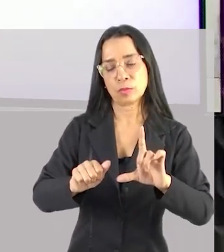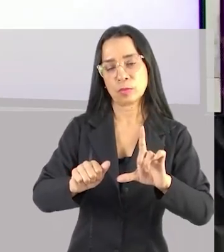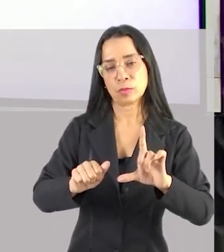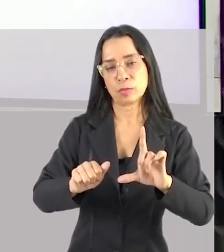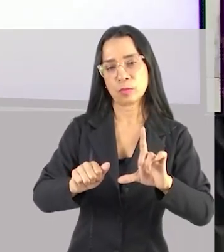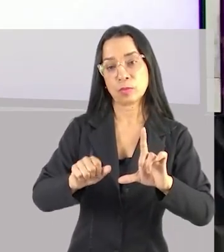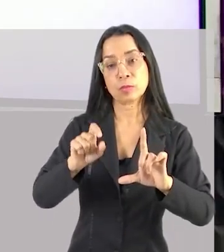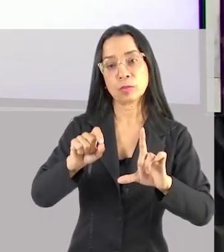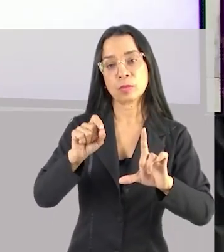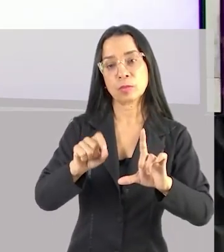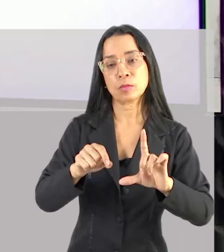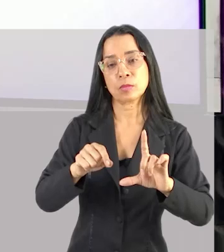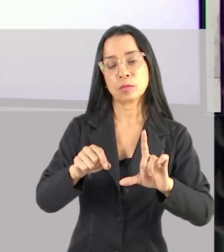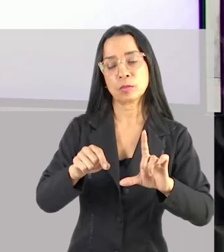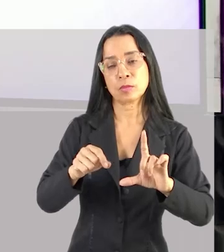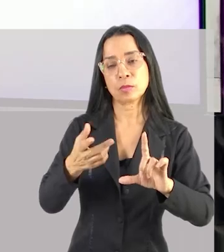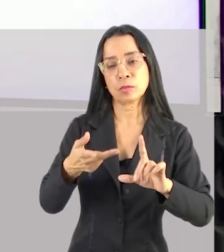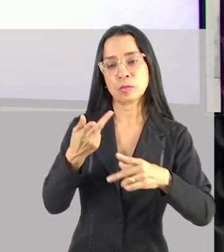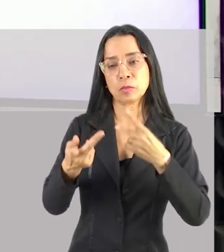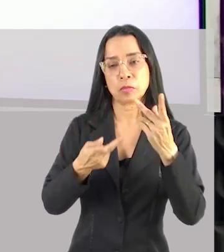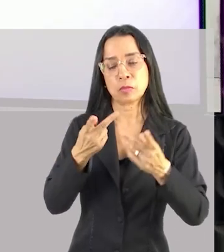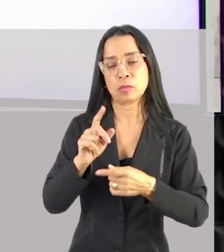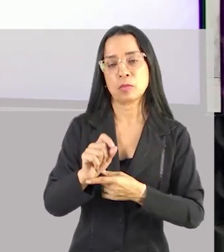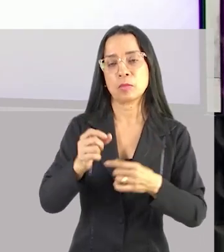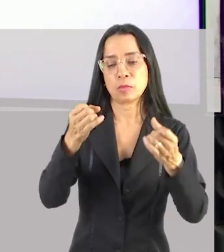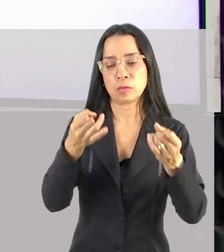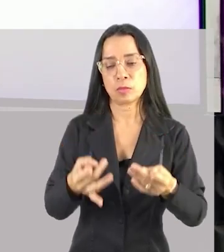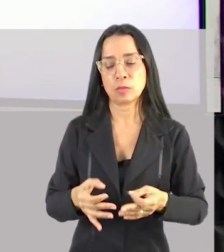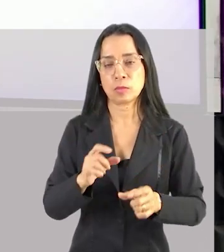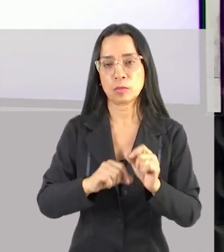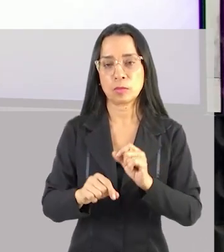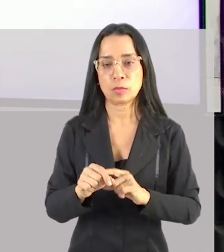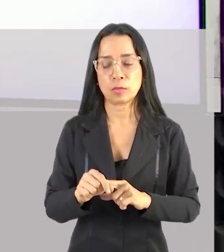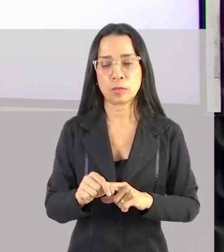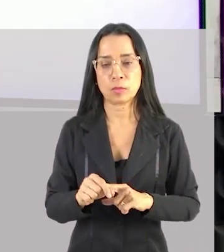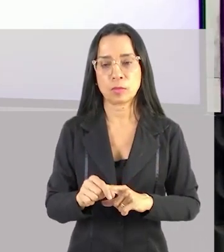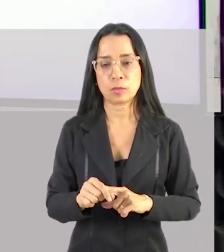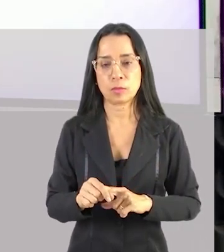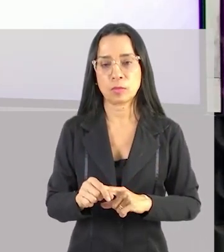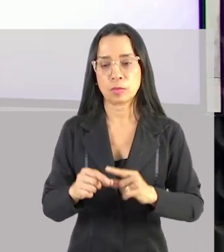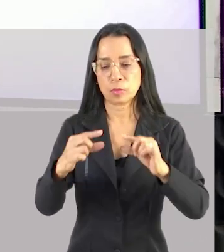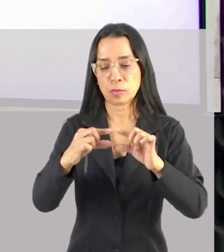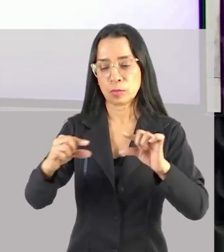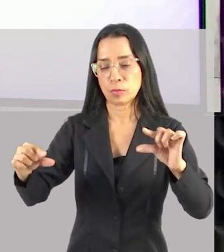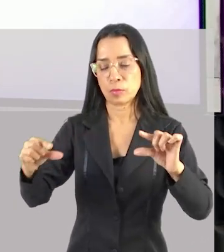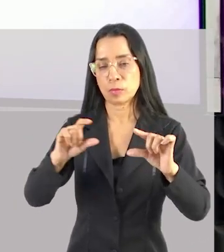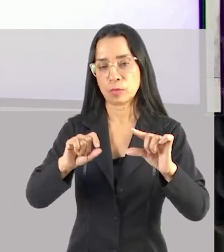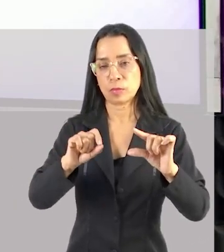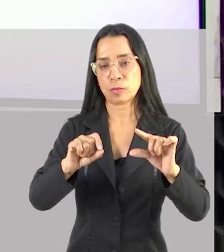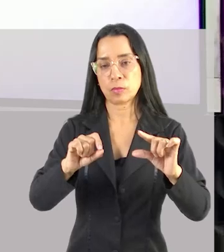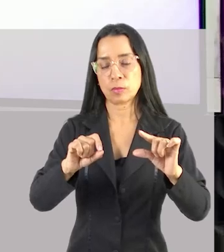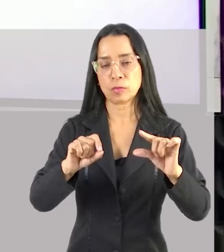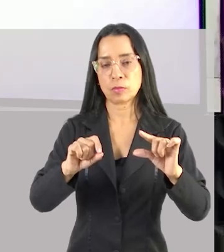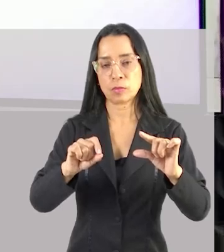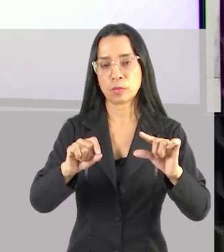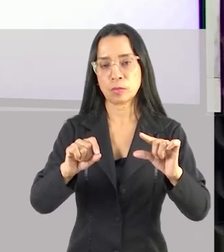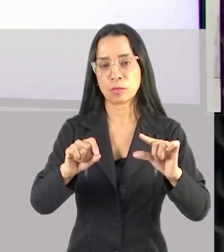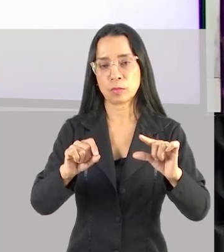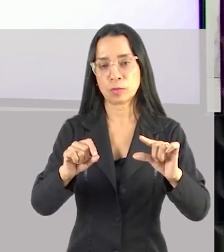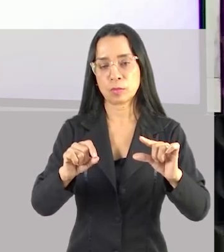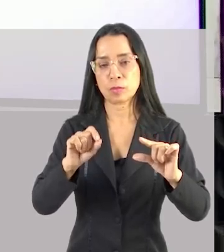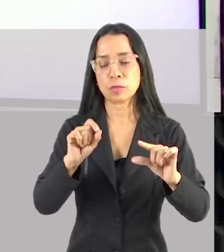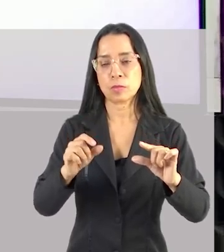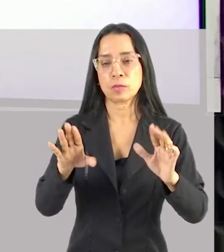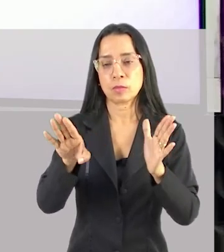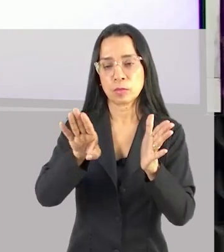O que o Epicuro está tentando dizer, essa corrente epicurista, nessa frase, é justamente